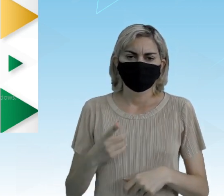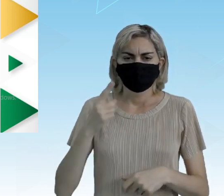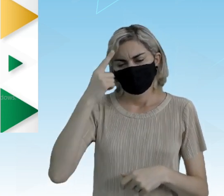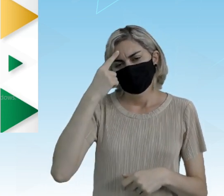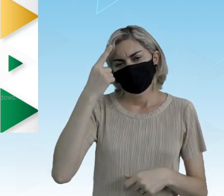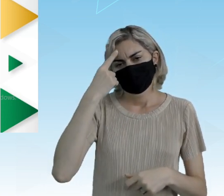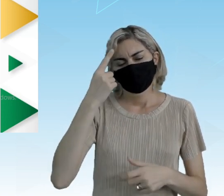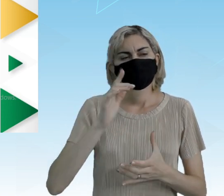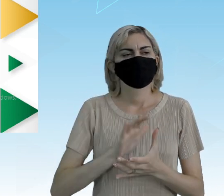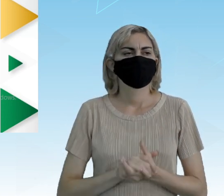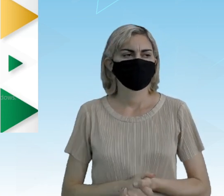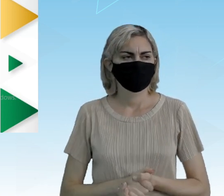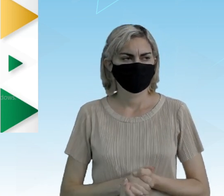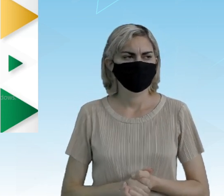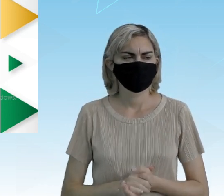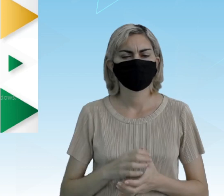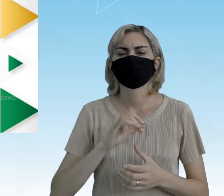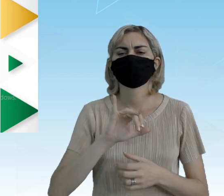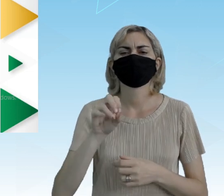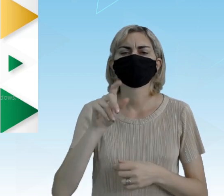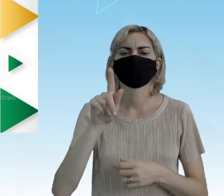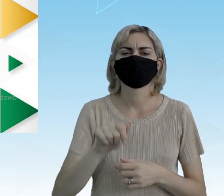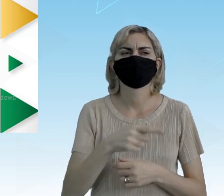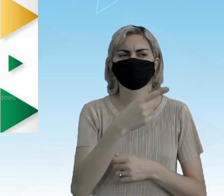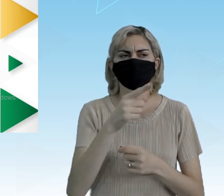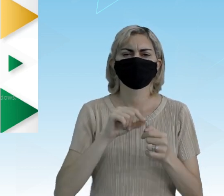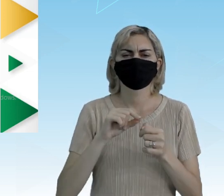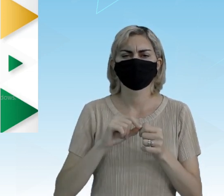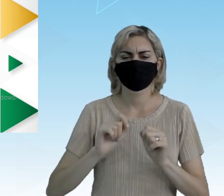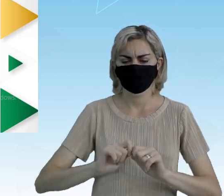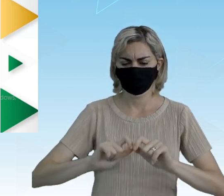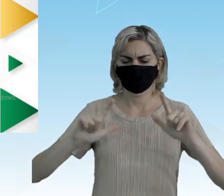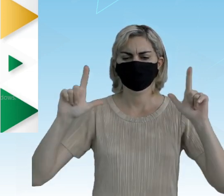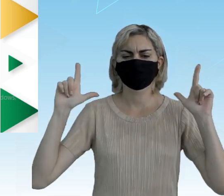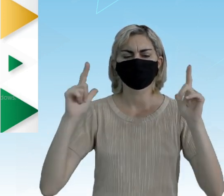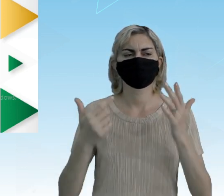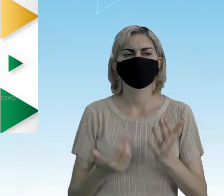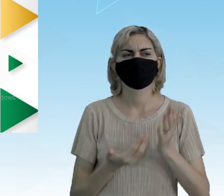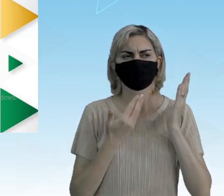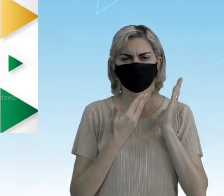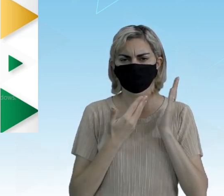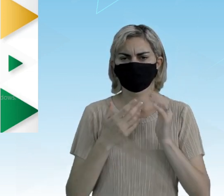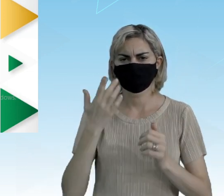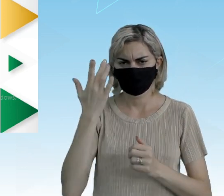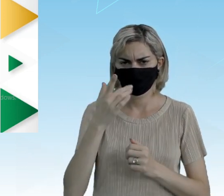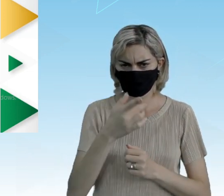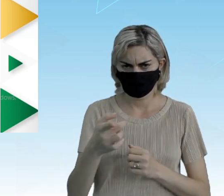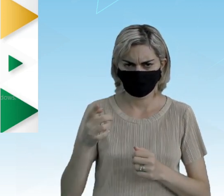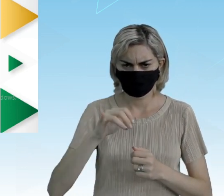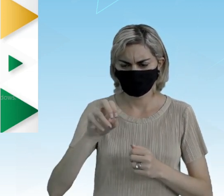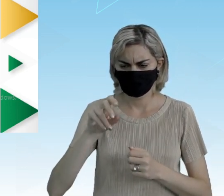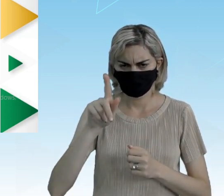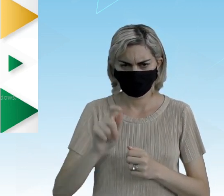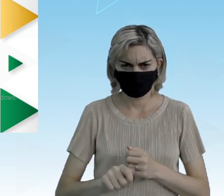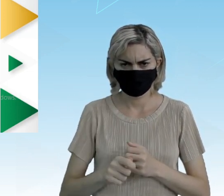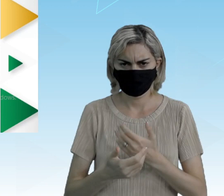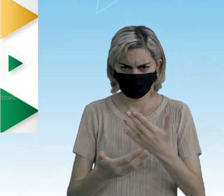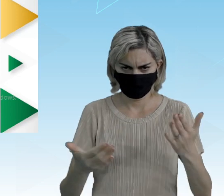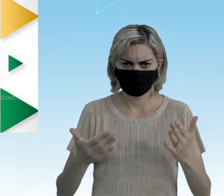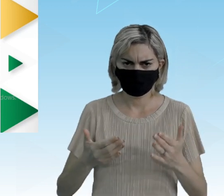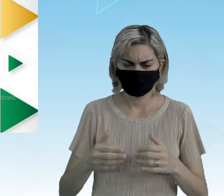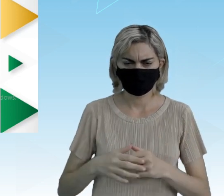aí, pessoal. Que jogos são esses que aparecem aí na telinha de vocês? Será que vocês jogam isso na